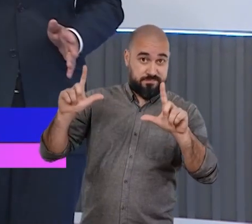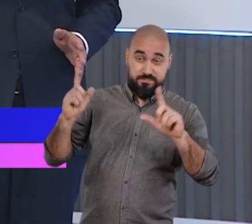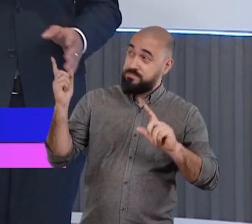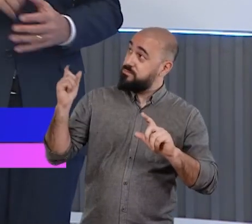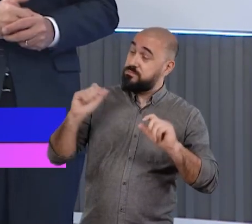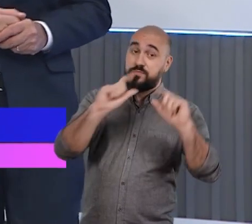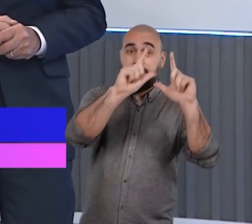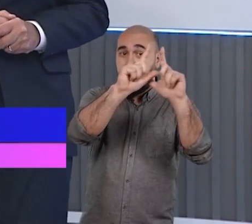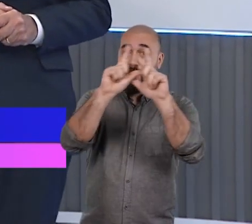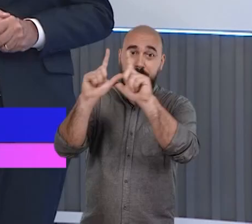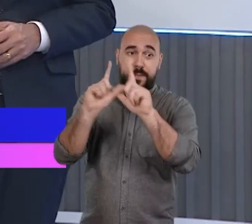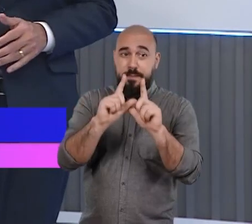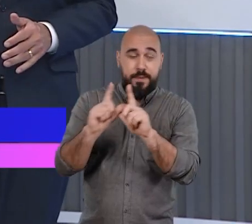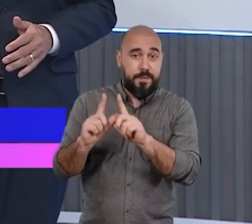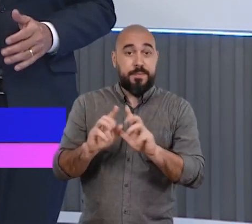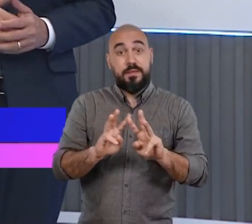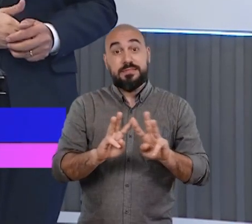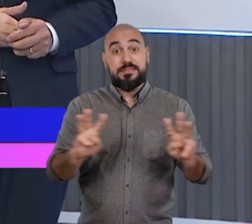endereço,